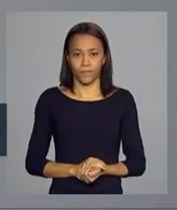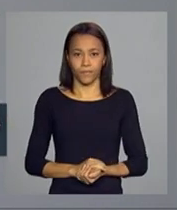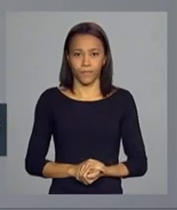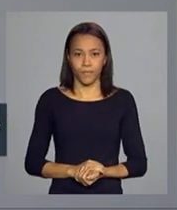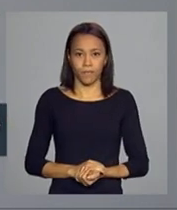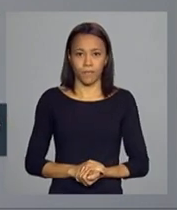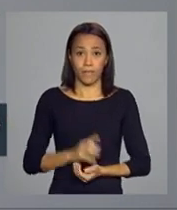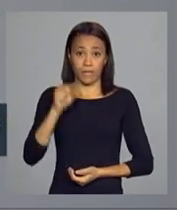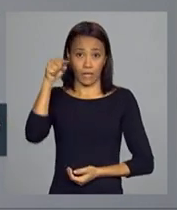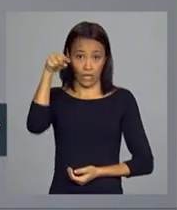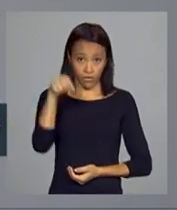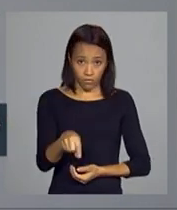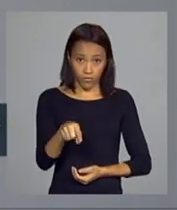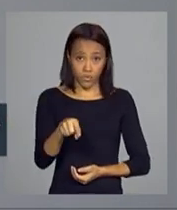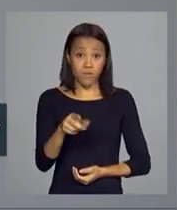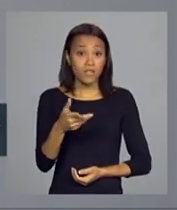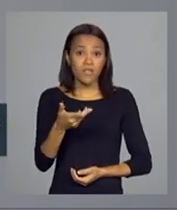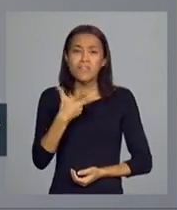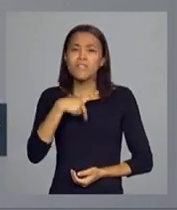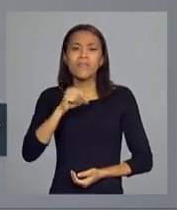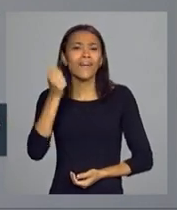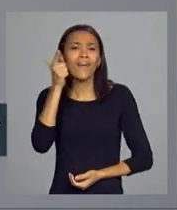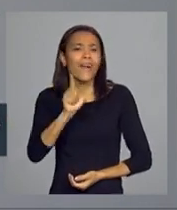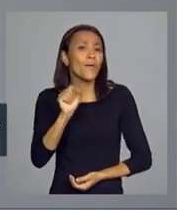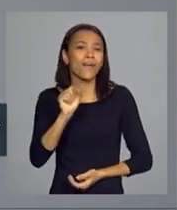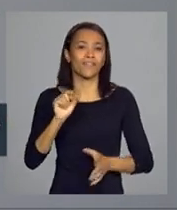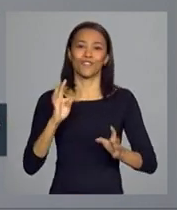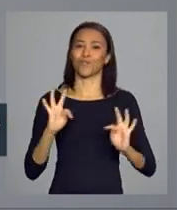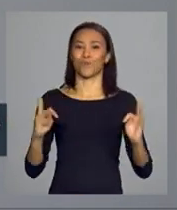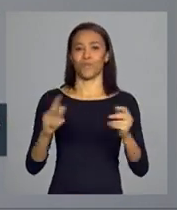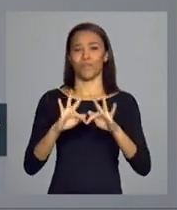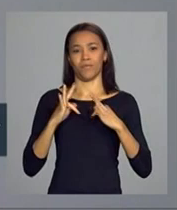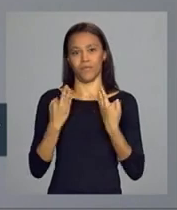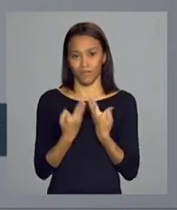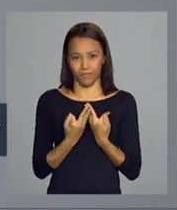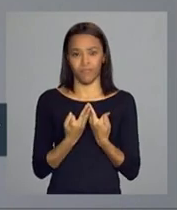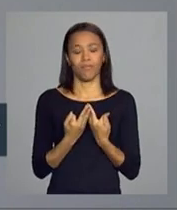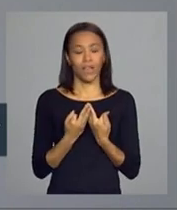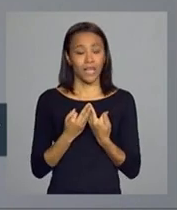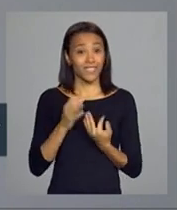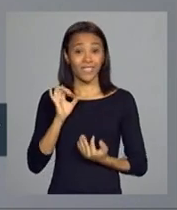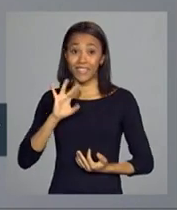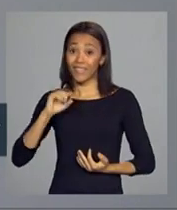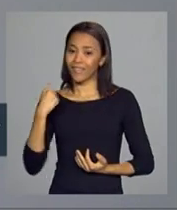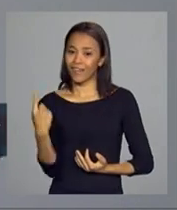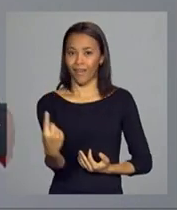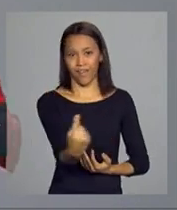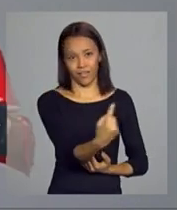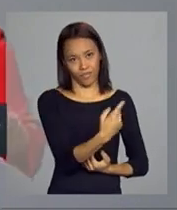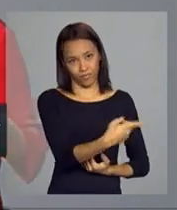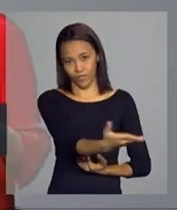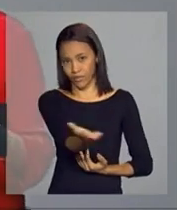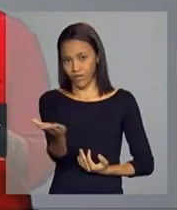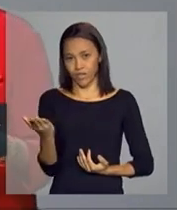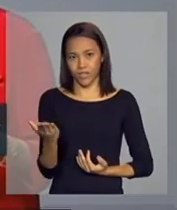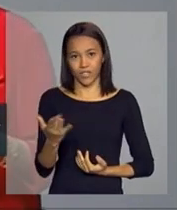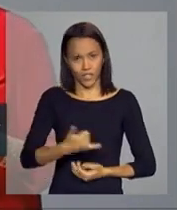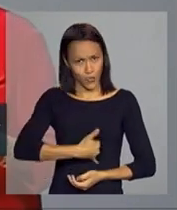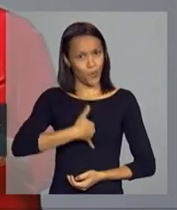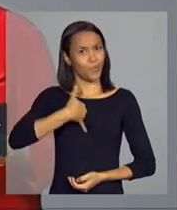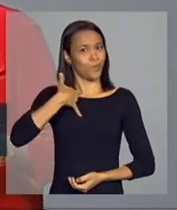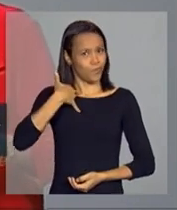Nesse caso, quem ganha é toda a família de cada um de vocês. Ganham em